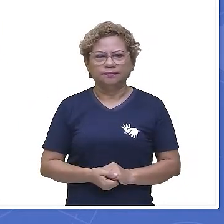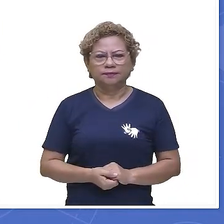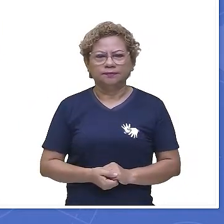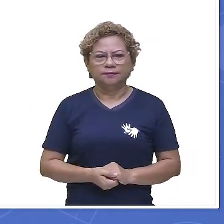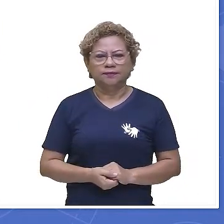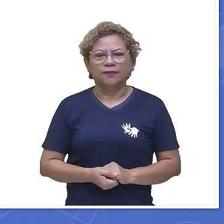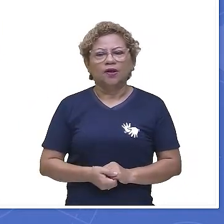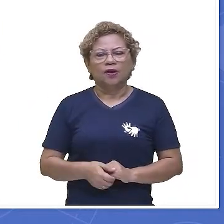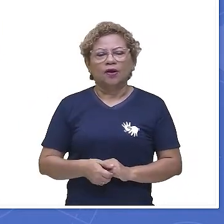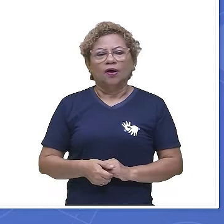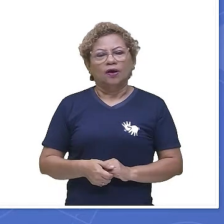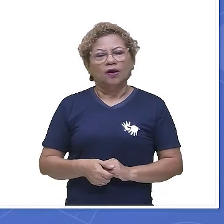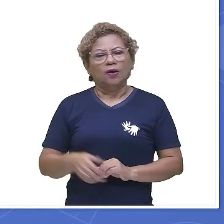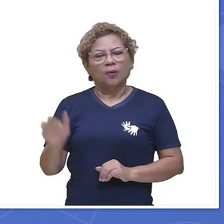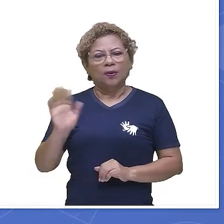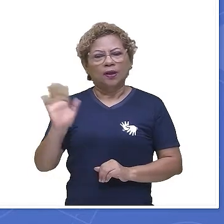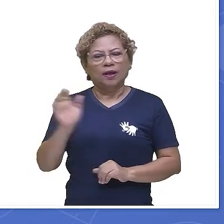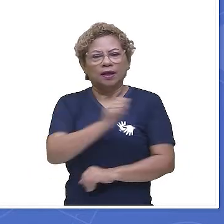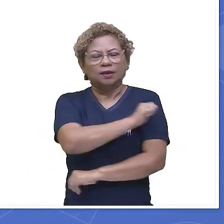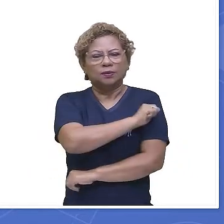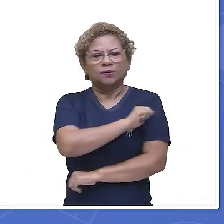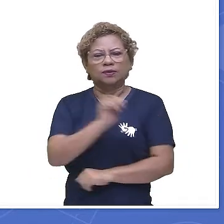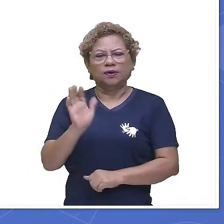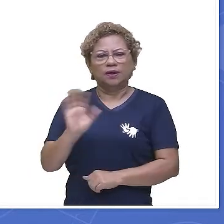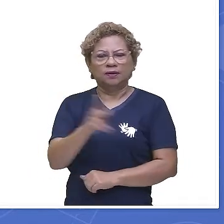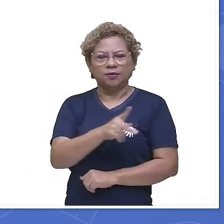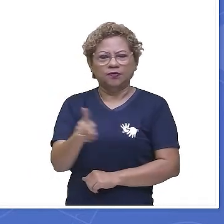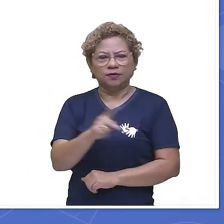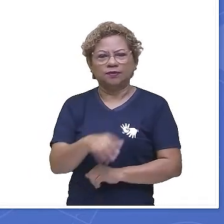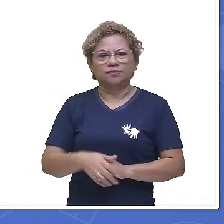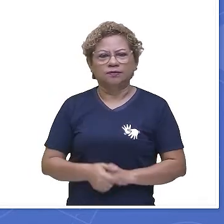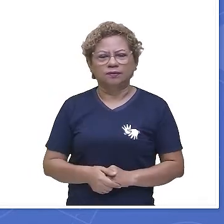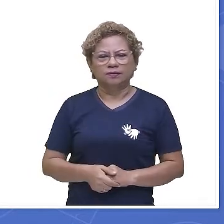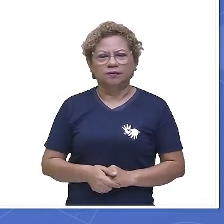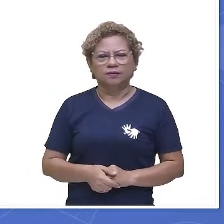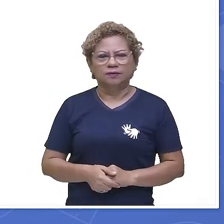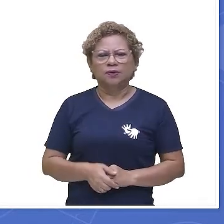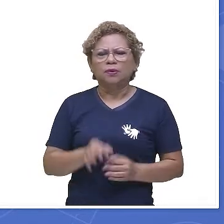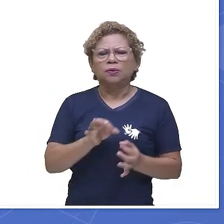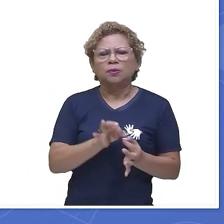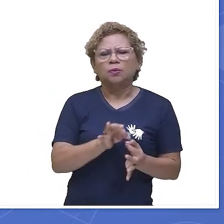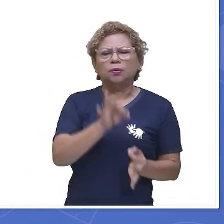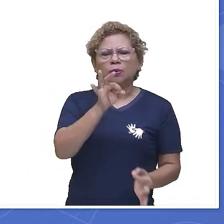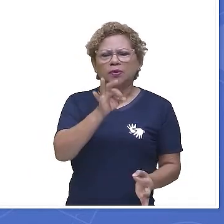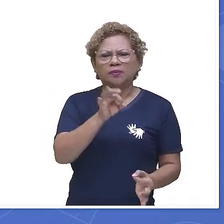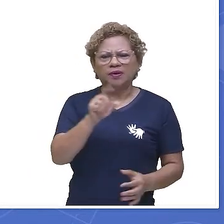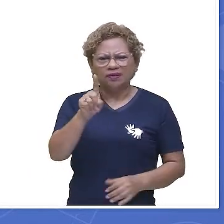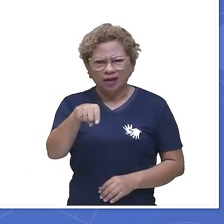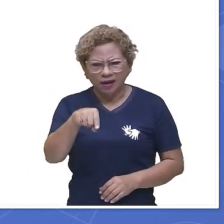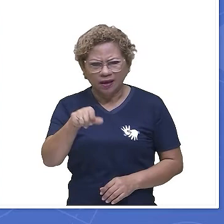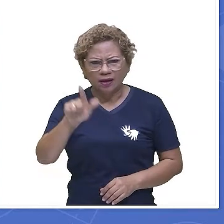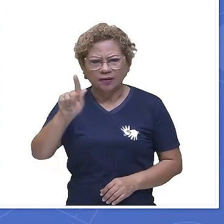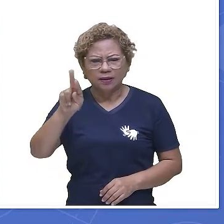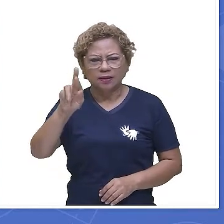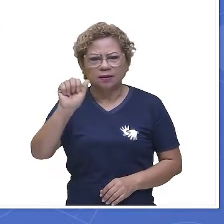Olá, professor! Olá, alunos! Professor, o comprimento é uma grandeza?